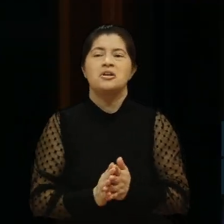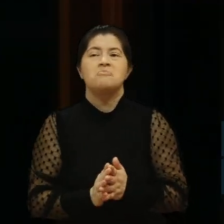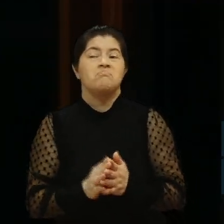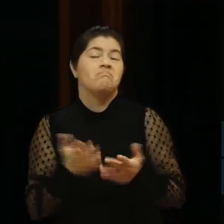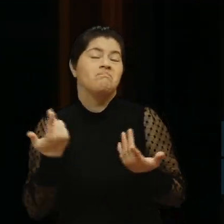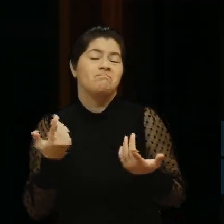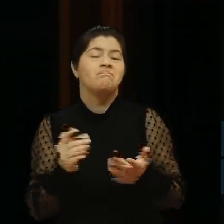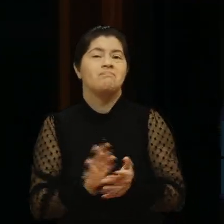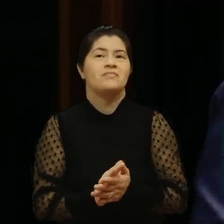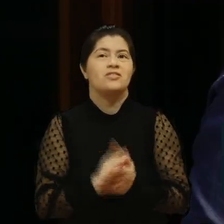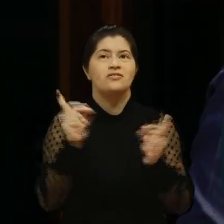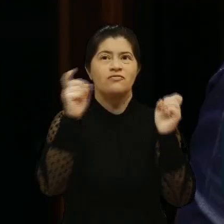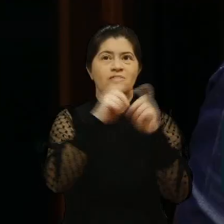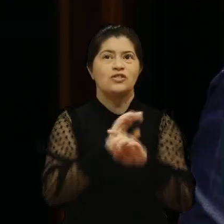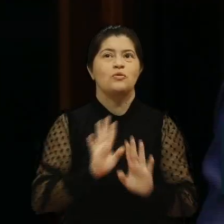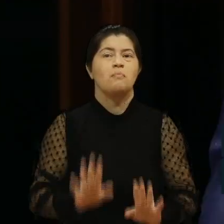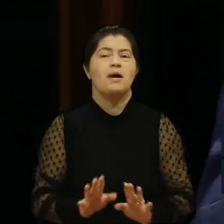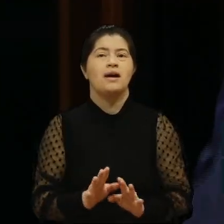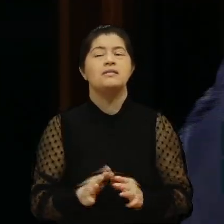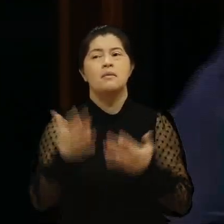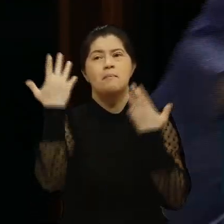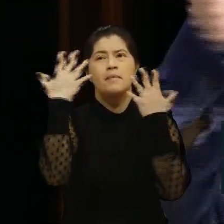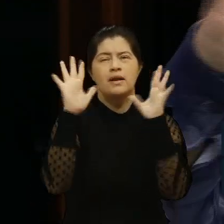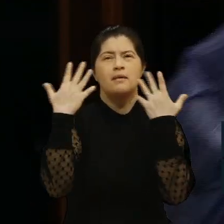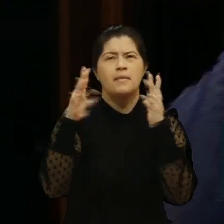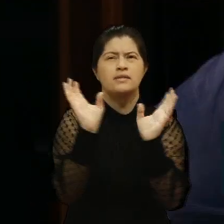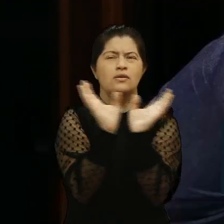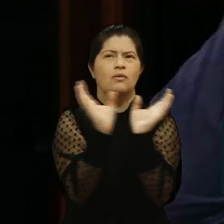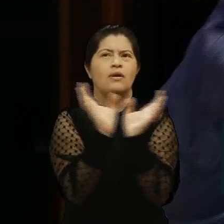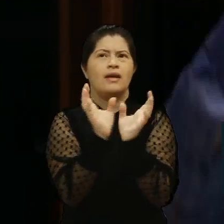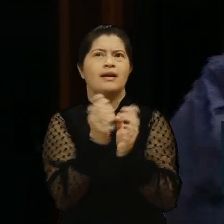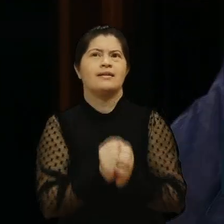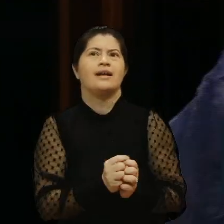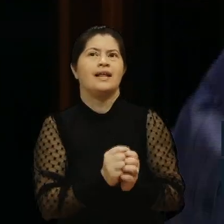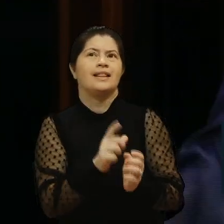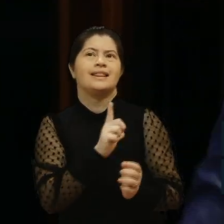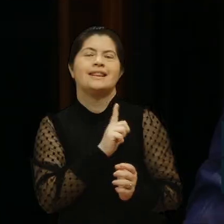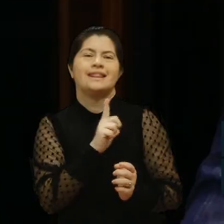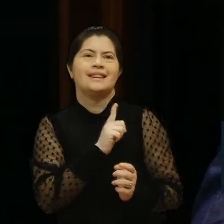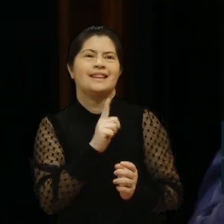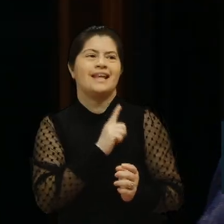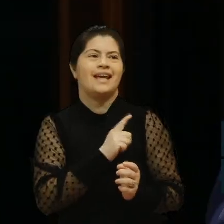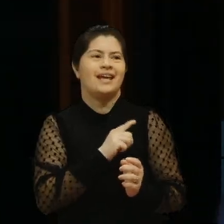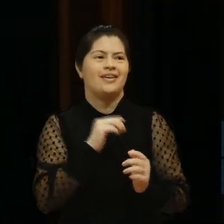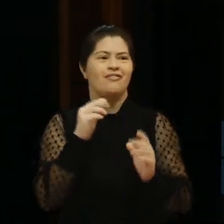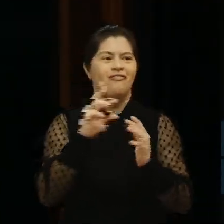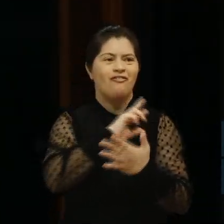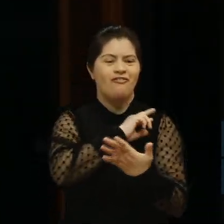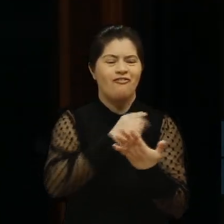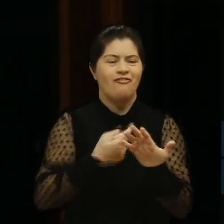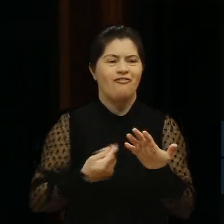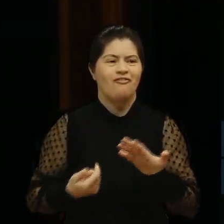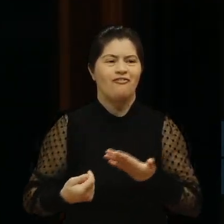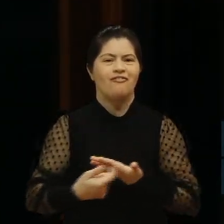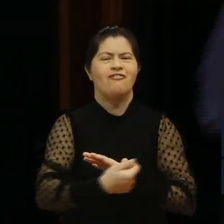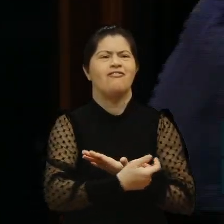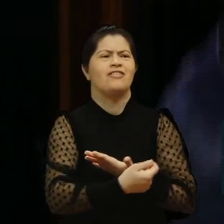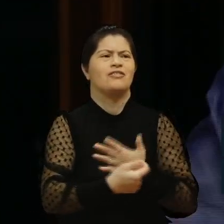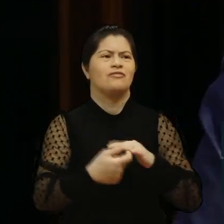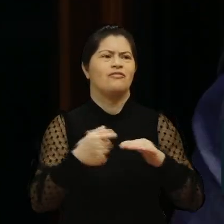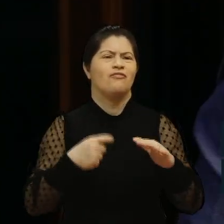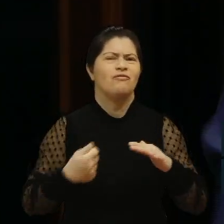eu queria parabenizar a postura dos colegas, que provavelmente vai ter um monte de fake news aí, uma turma dizendo que